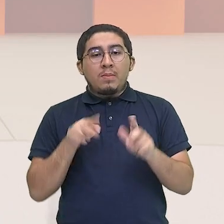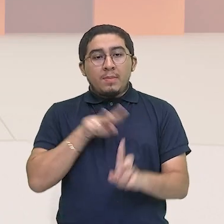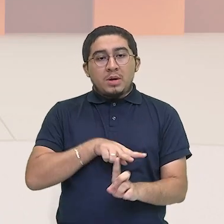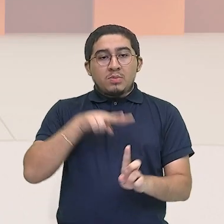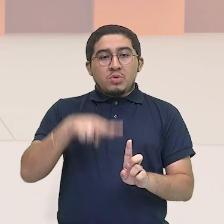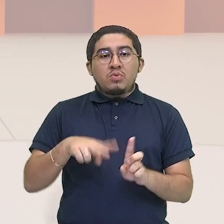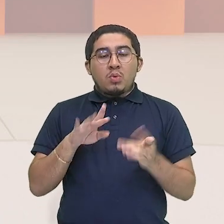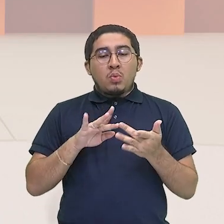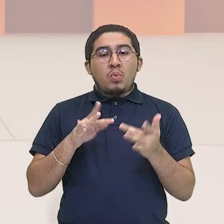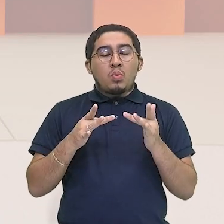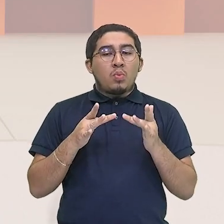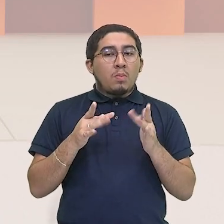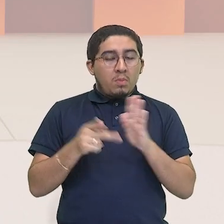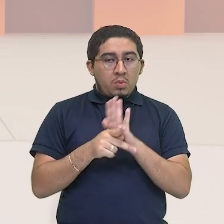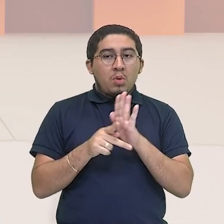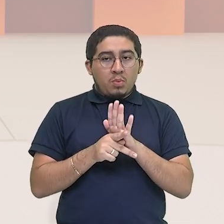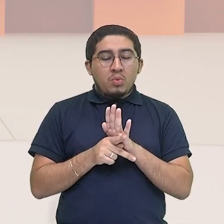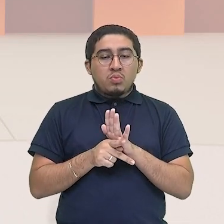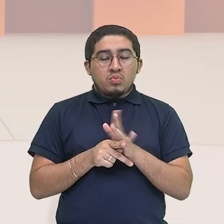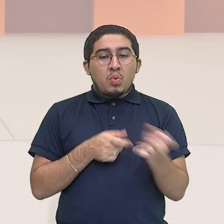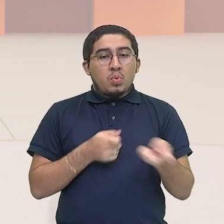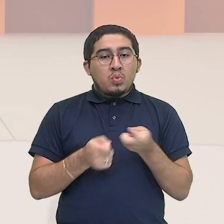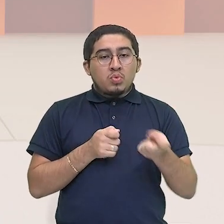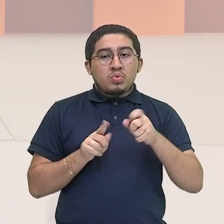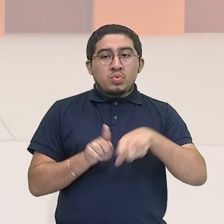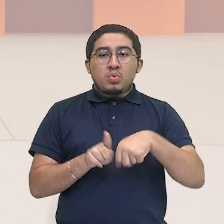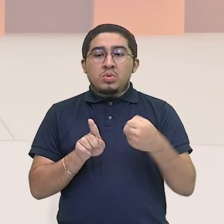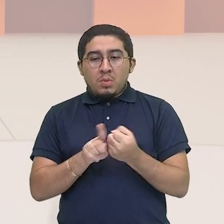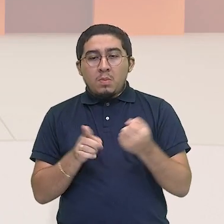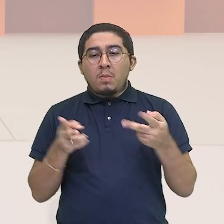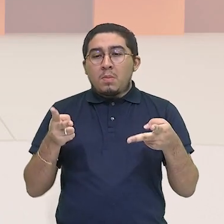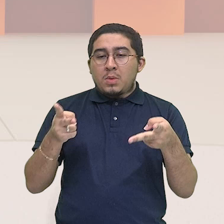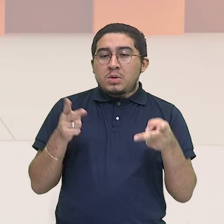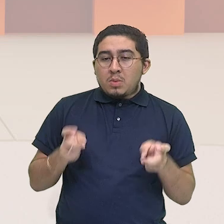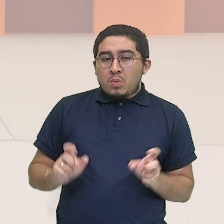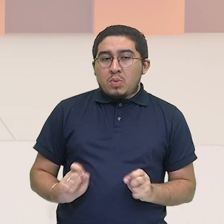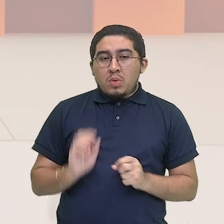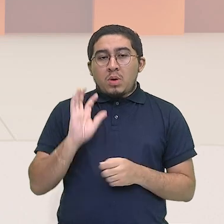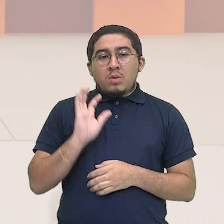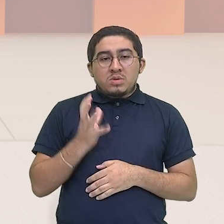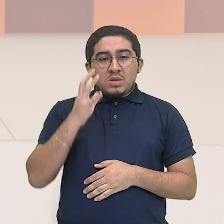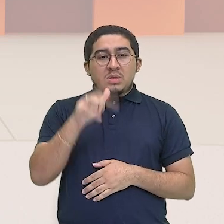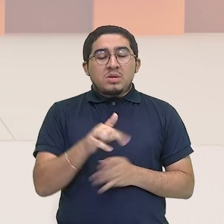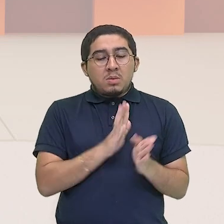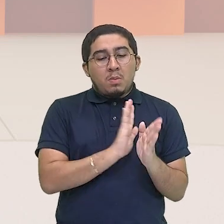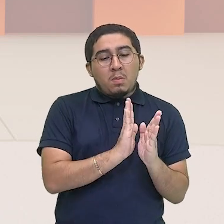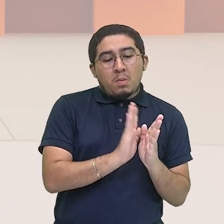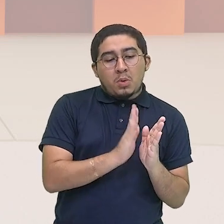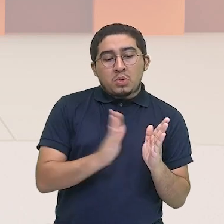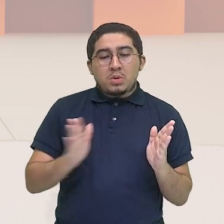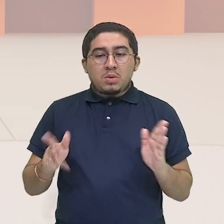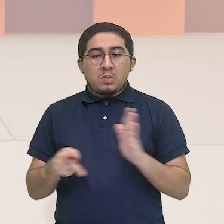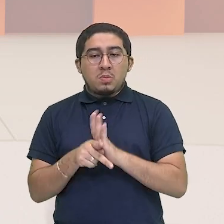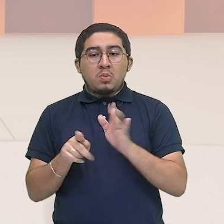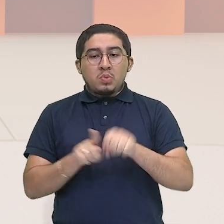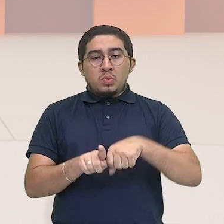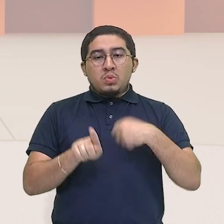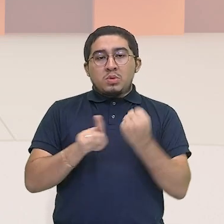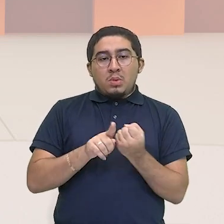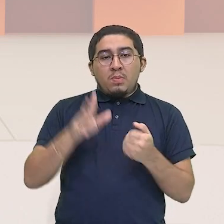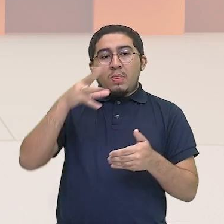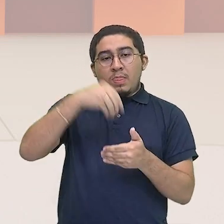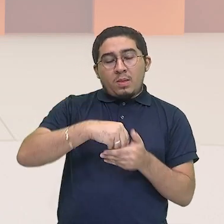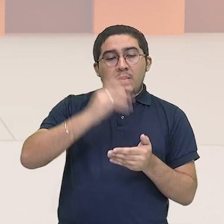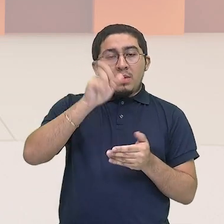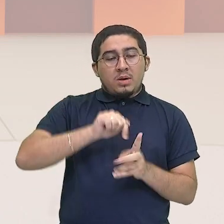perspectivas do controle social, certo? Então, vejam como que acontece, né, esse processo aí da socialização dentro